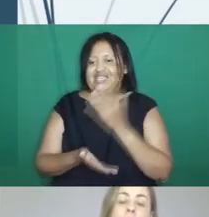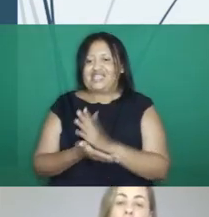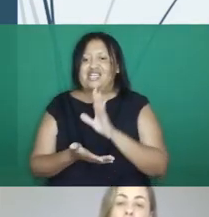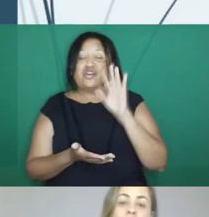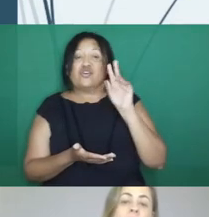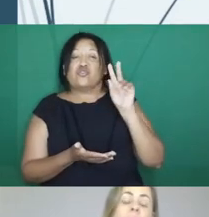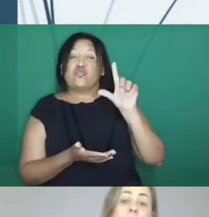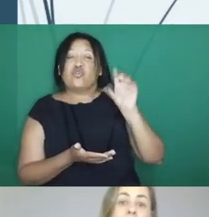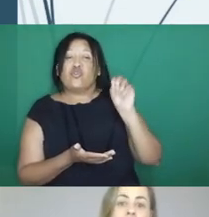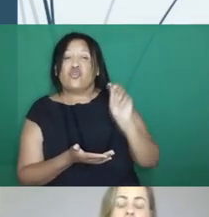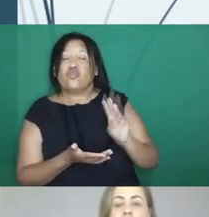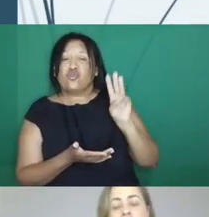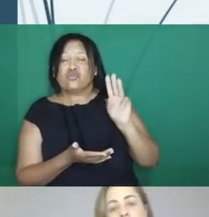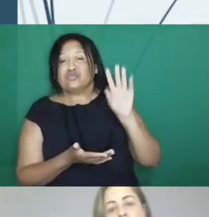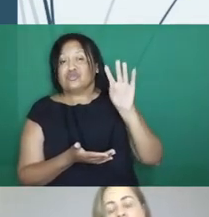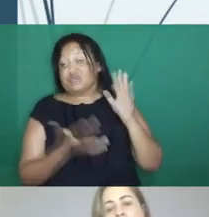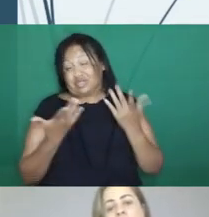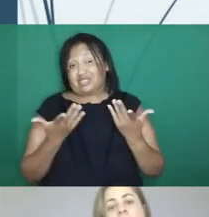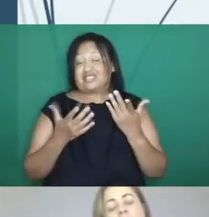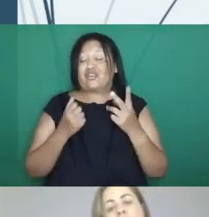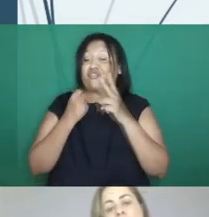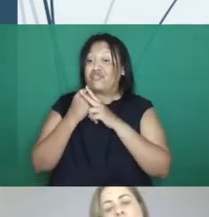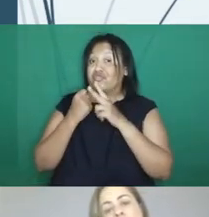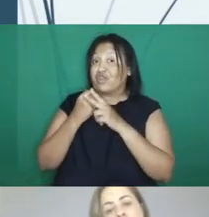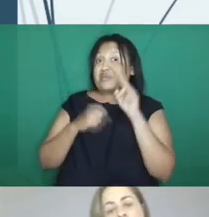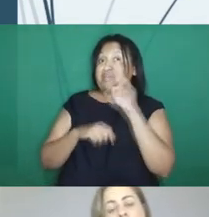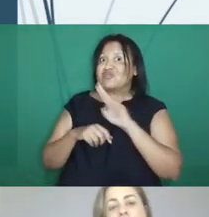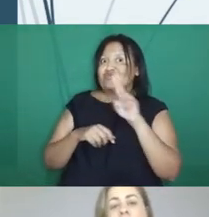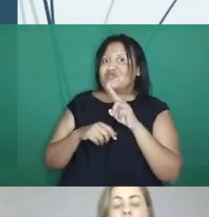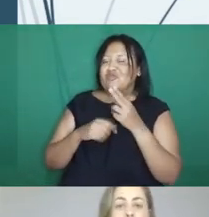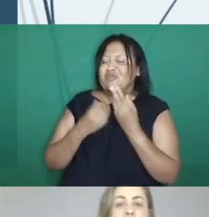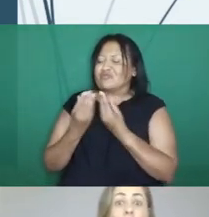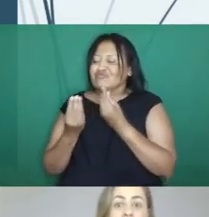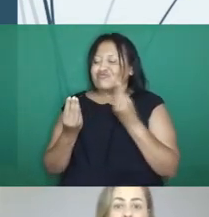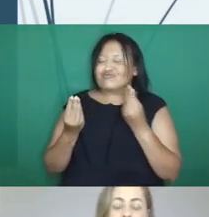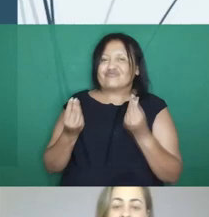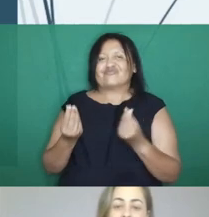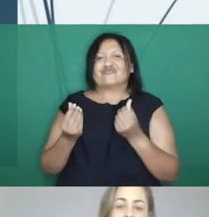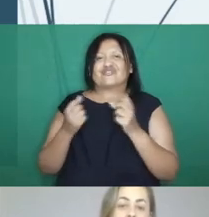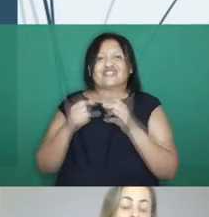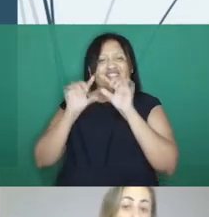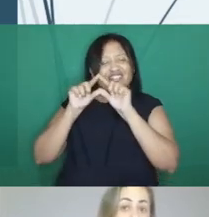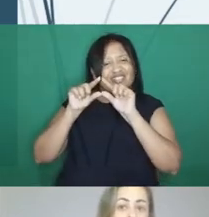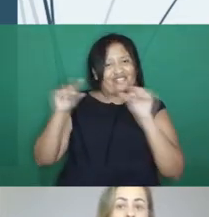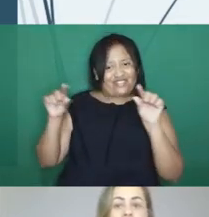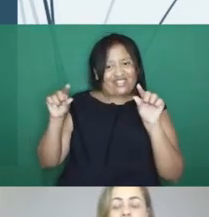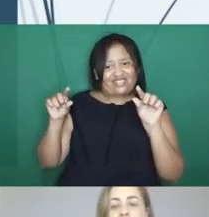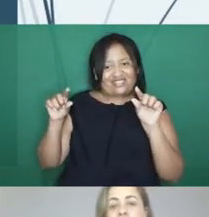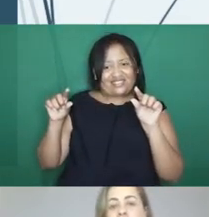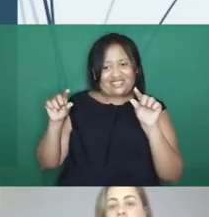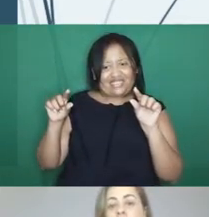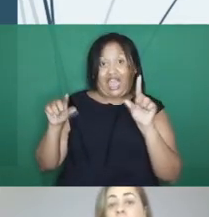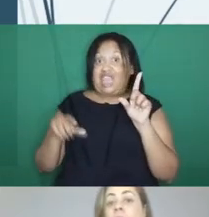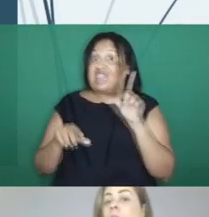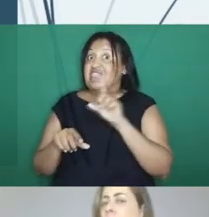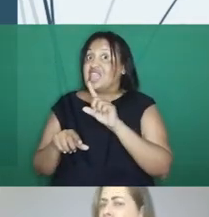should must são verbos Morais né são aqueles verbos que a gente utiliza para dar um efeito na frase e o show dele dá